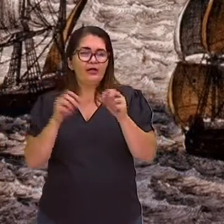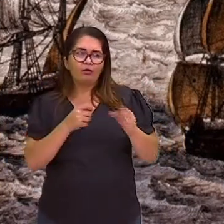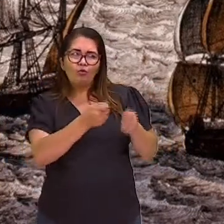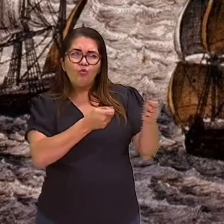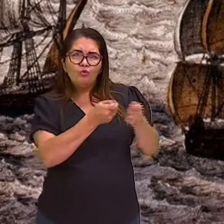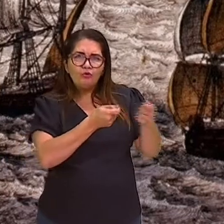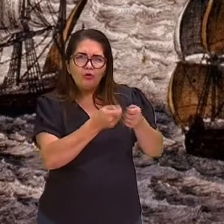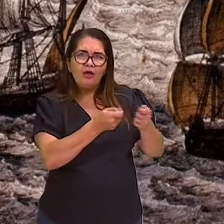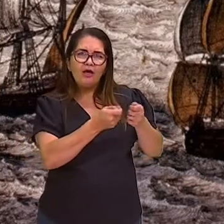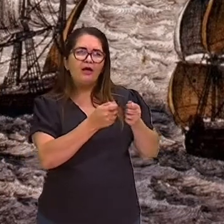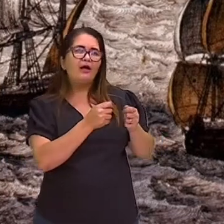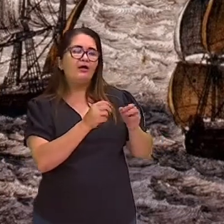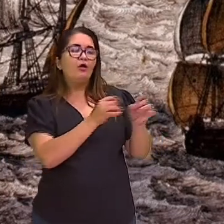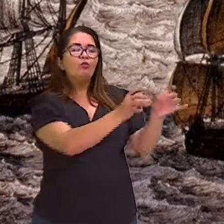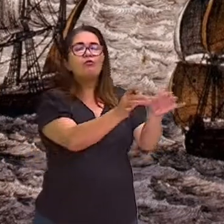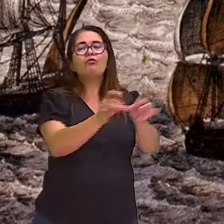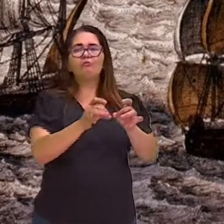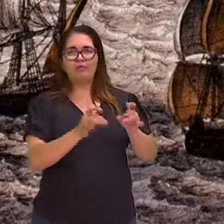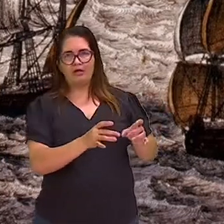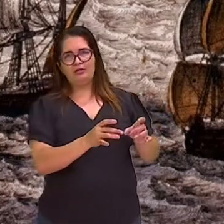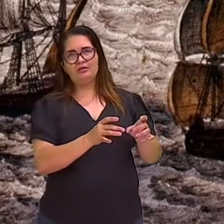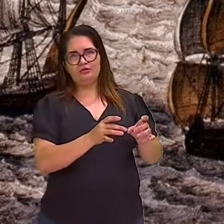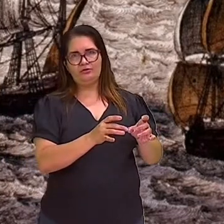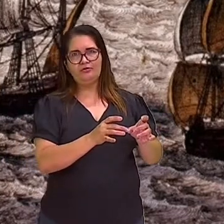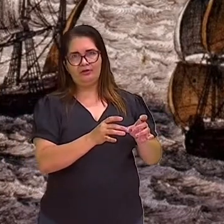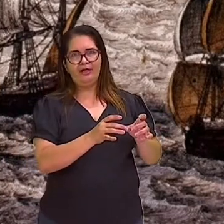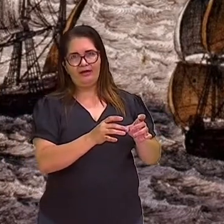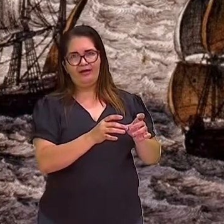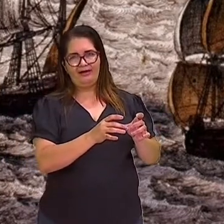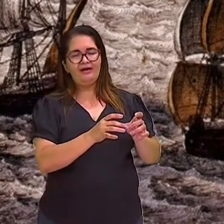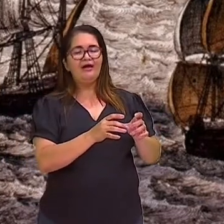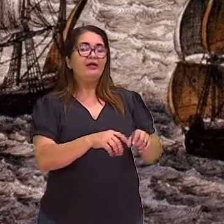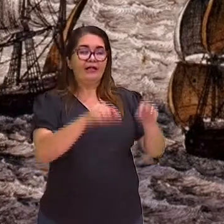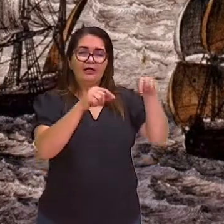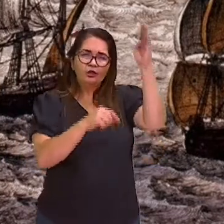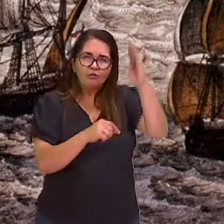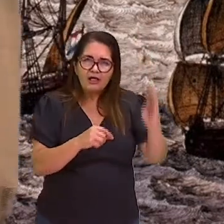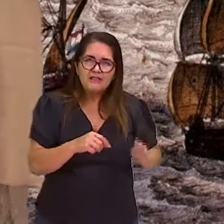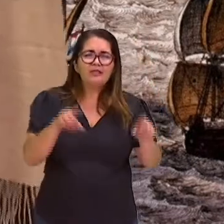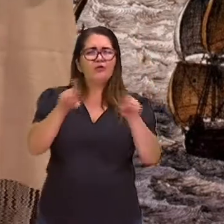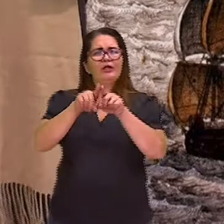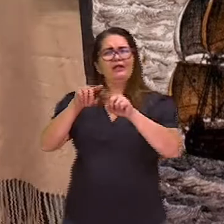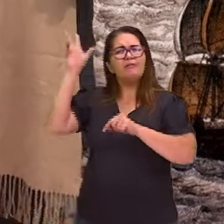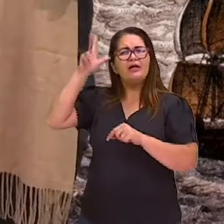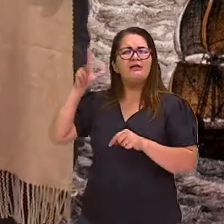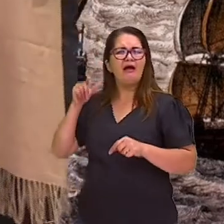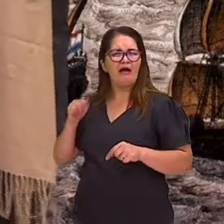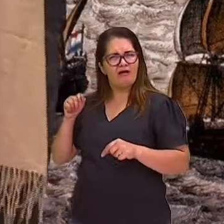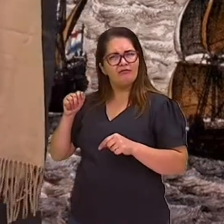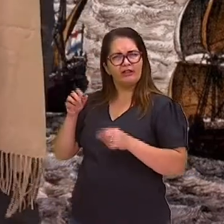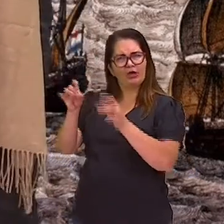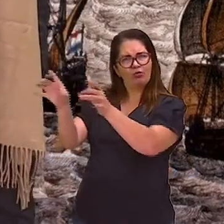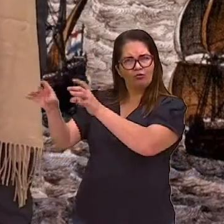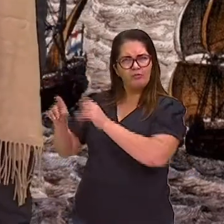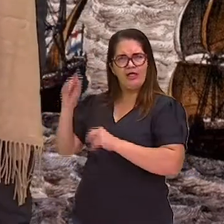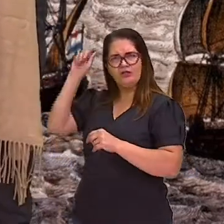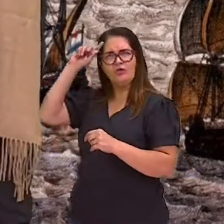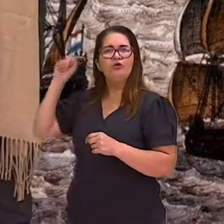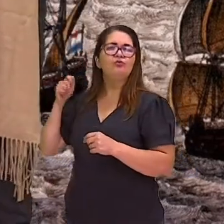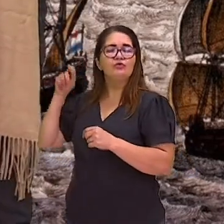dos postos de comércio de escravos também na África. Em 1624, veio o primeiro grande ataque dos